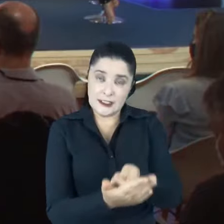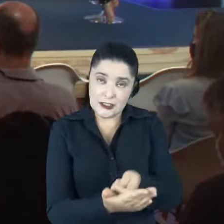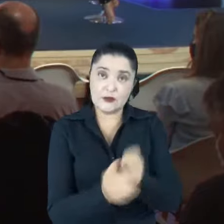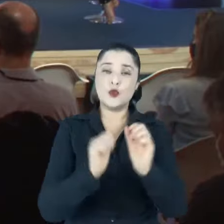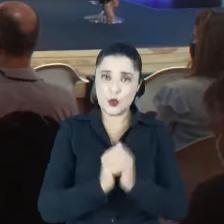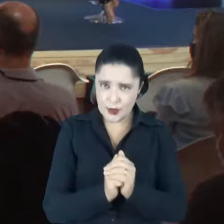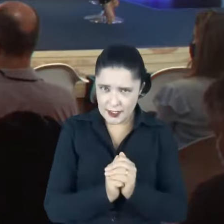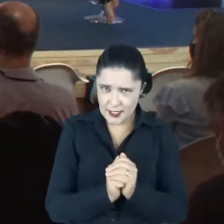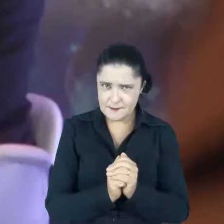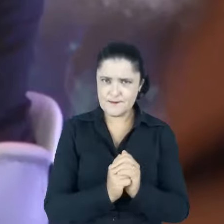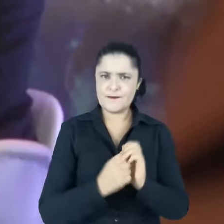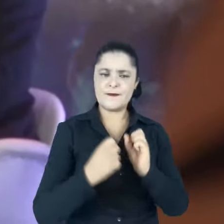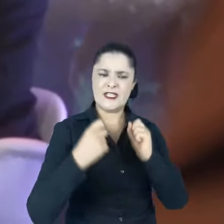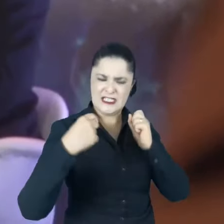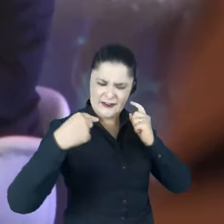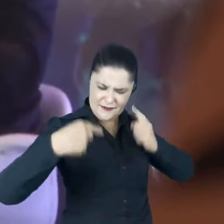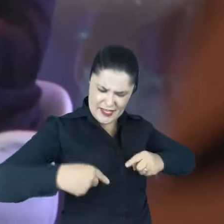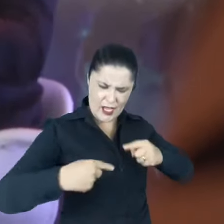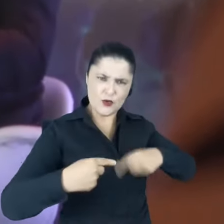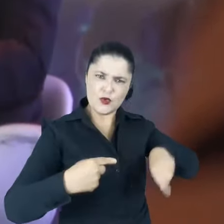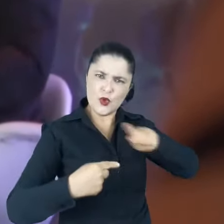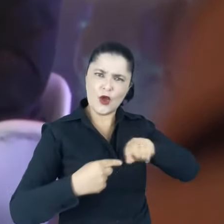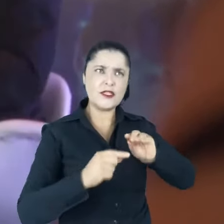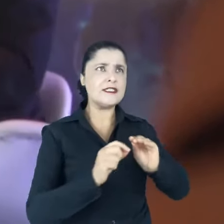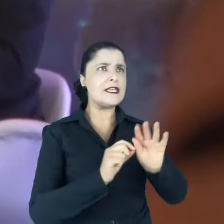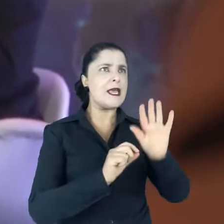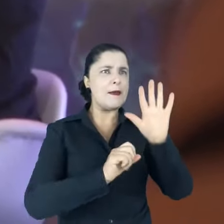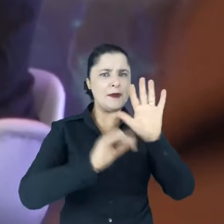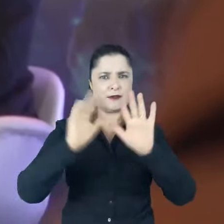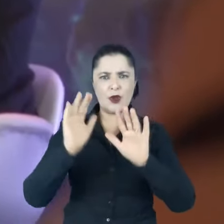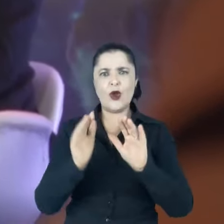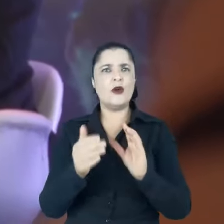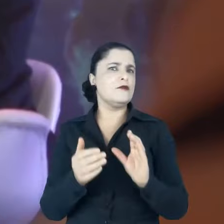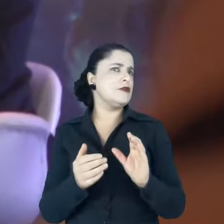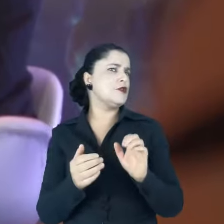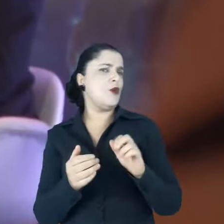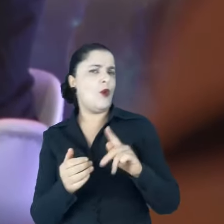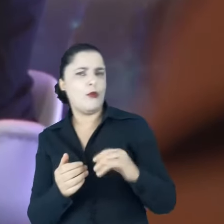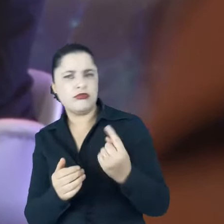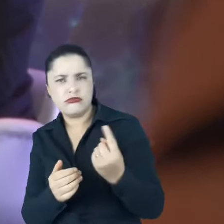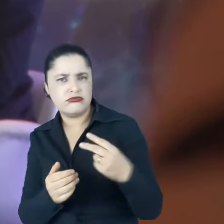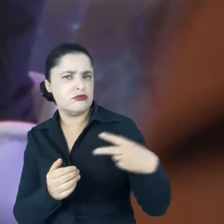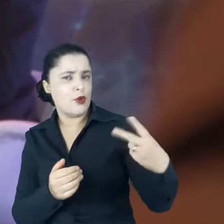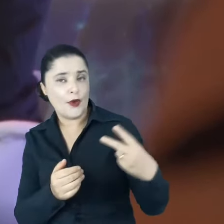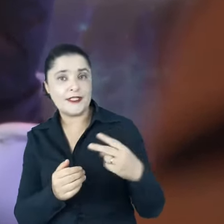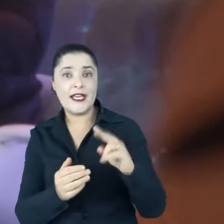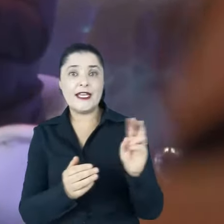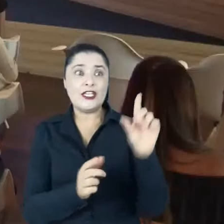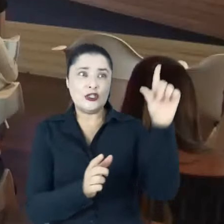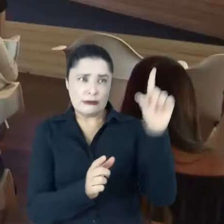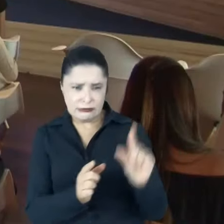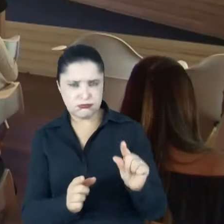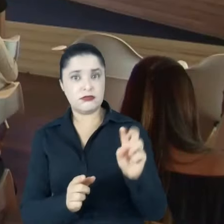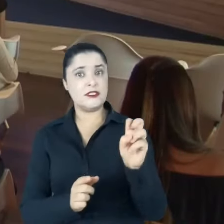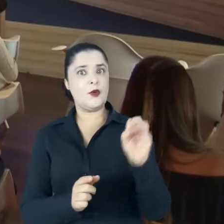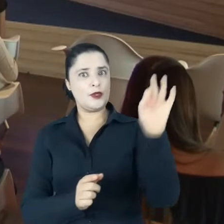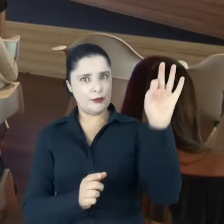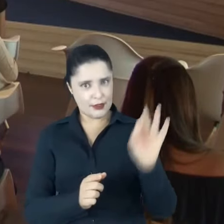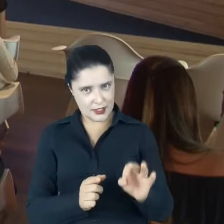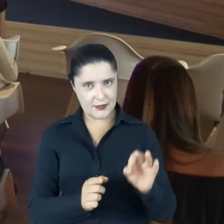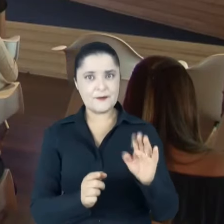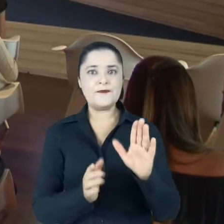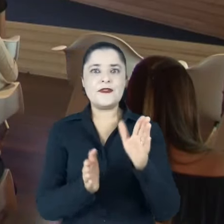desafiar as nossas emissões, seja do escopo 1 ou do 2, em 50% na década de